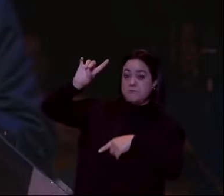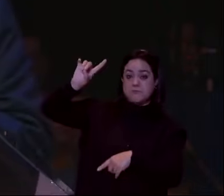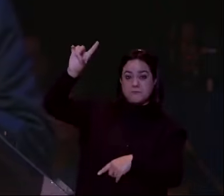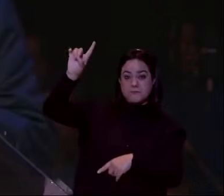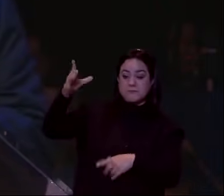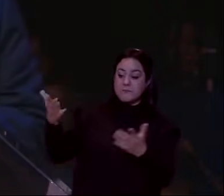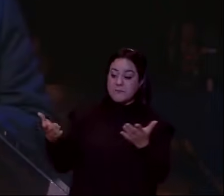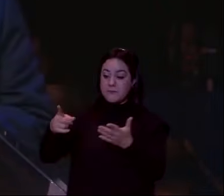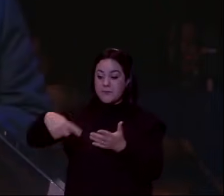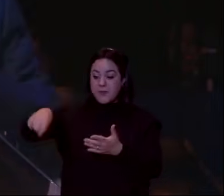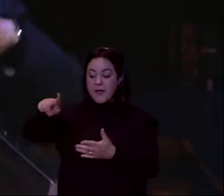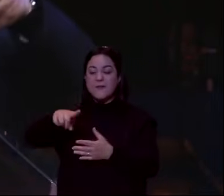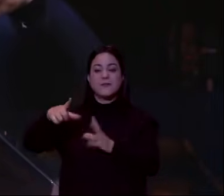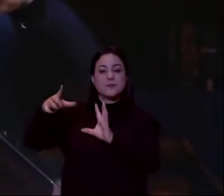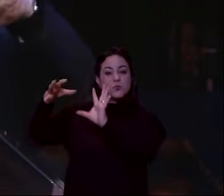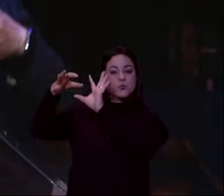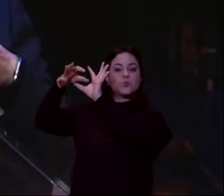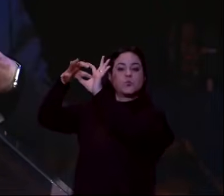eles estavam